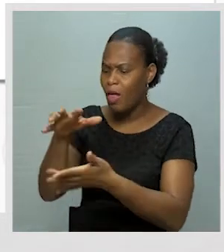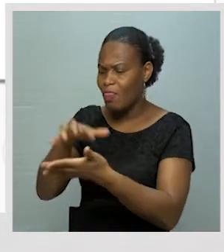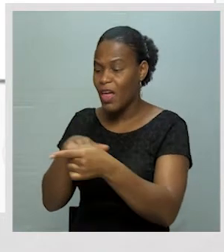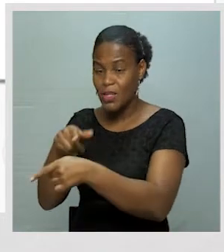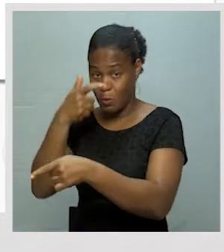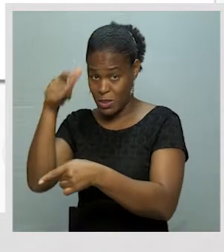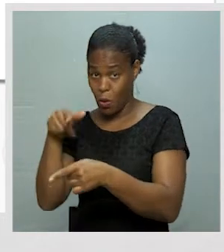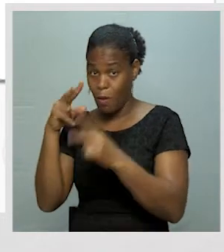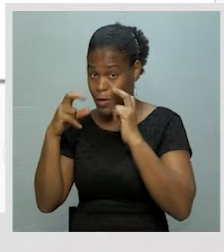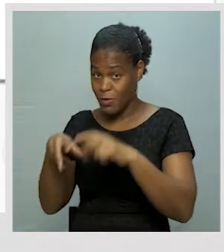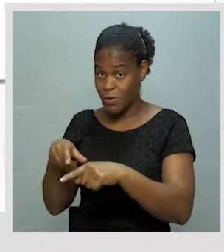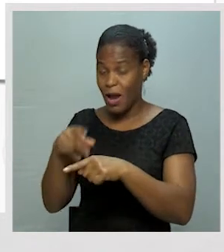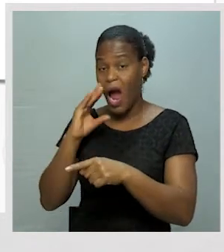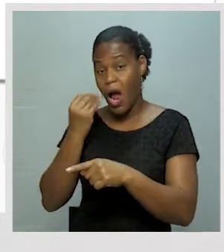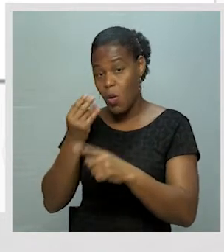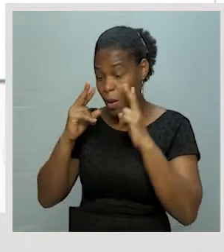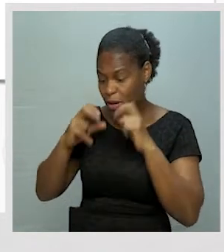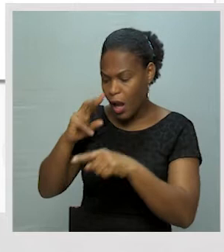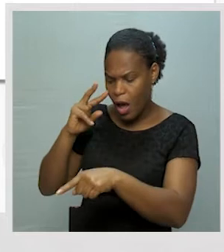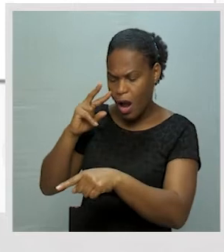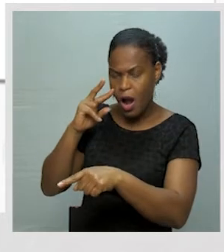aluno pesquisador